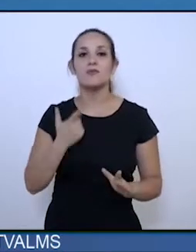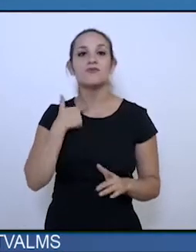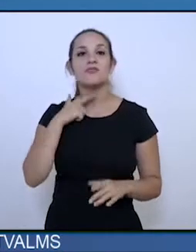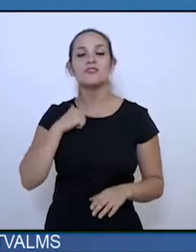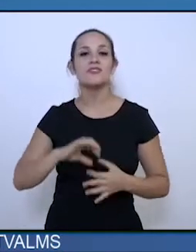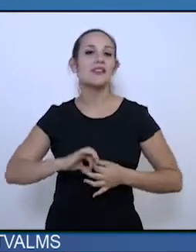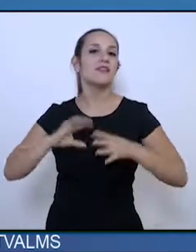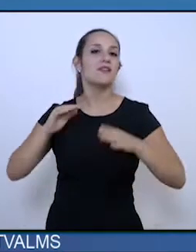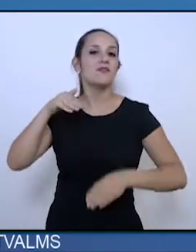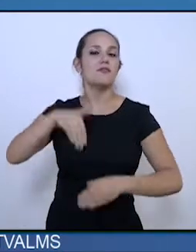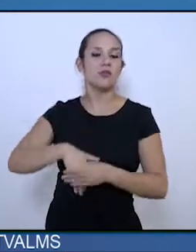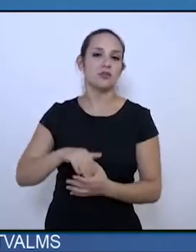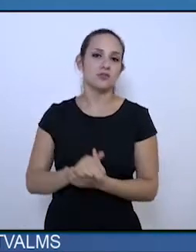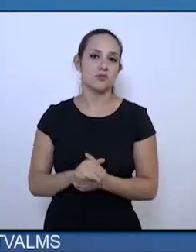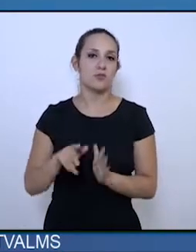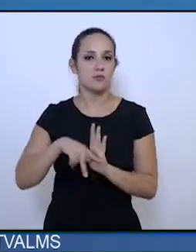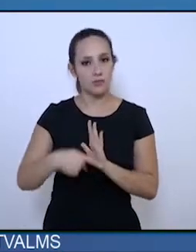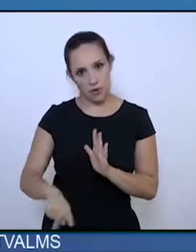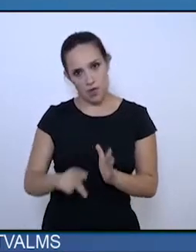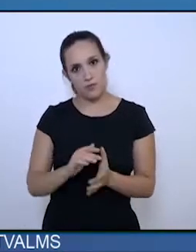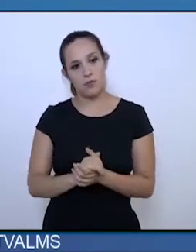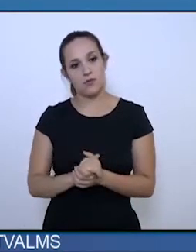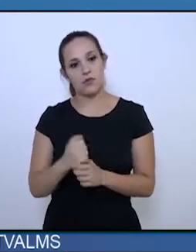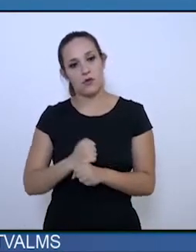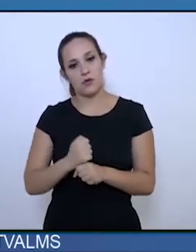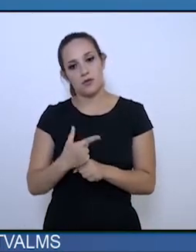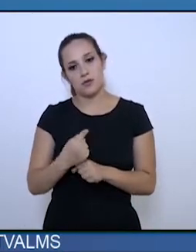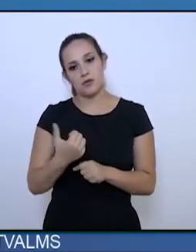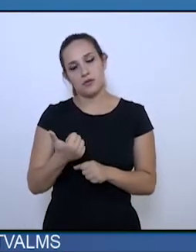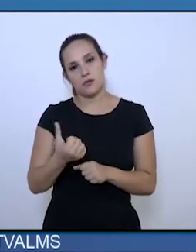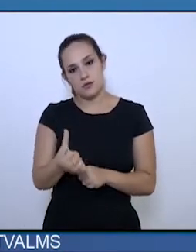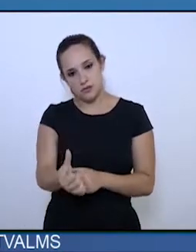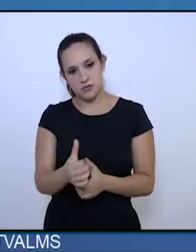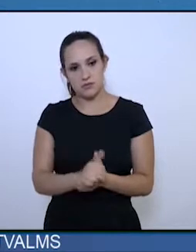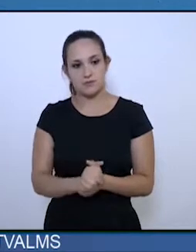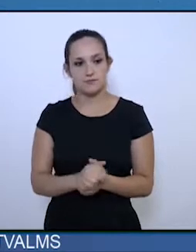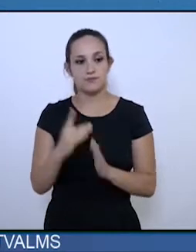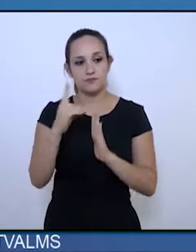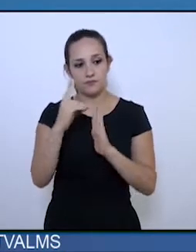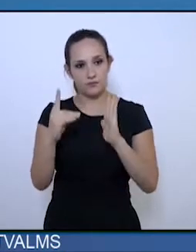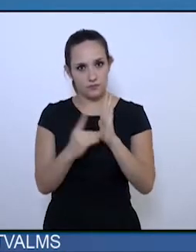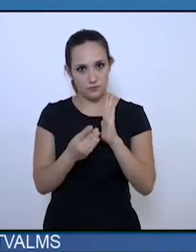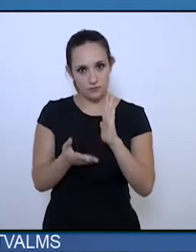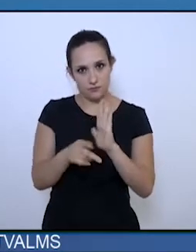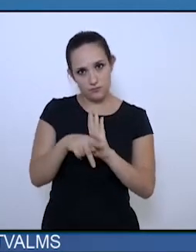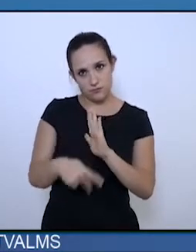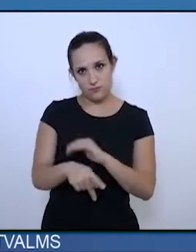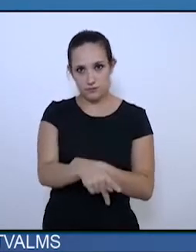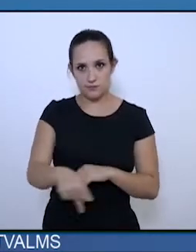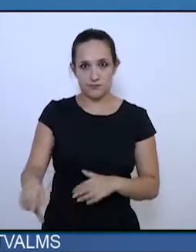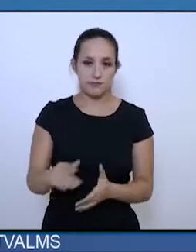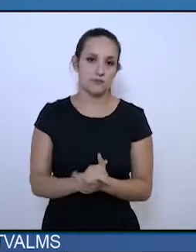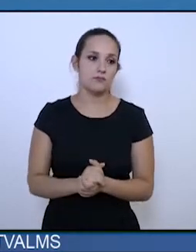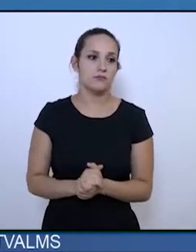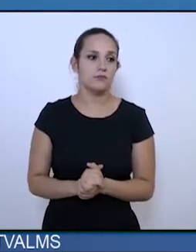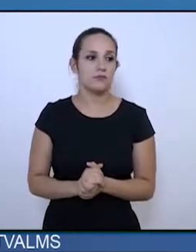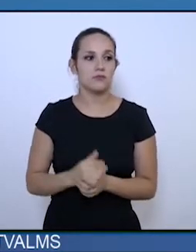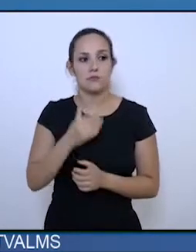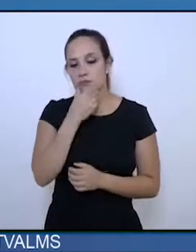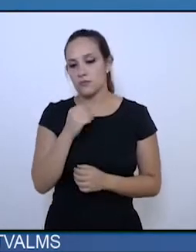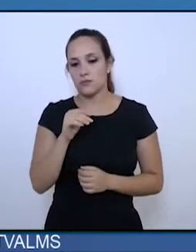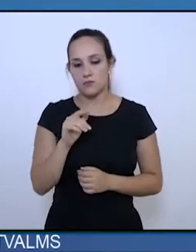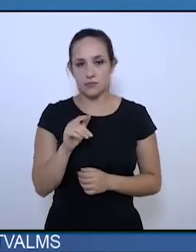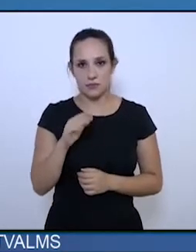parlamentar iniciada em 2016. Pelo referido decreto presidencial, um general do Exército Brasileiro